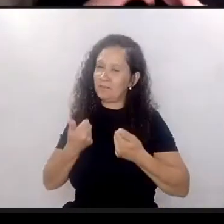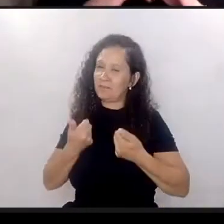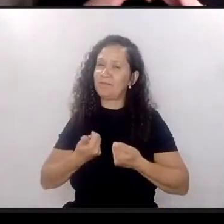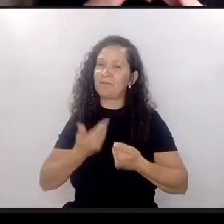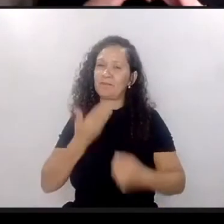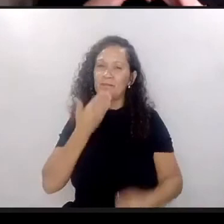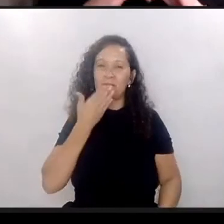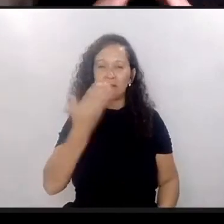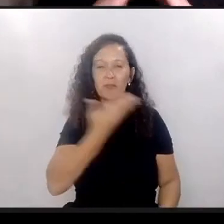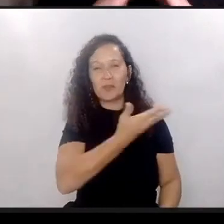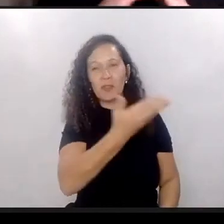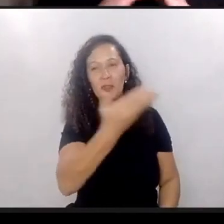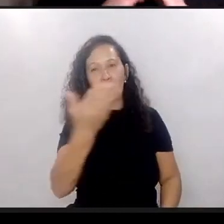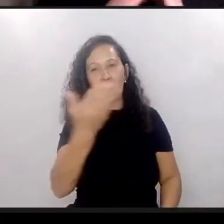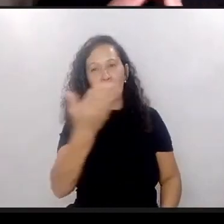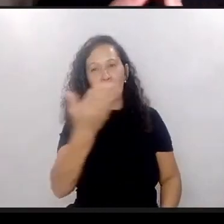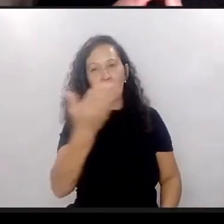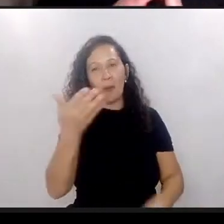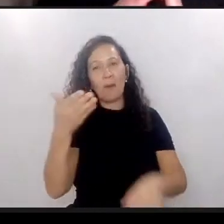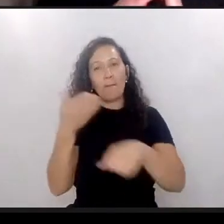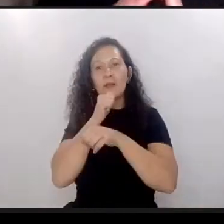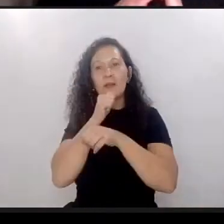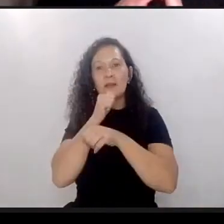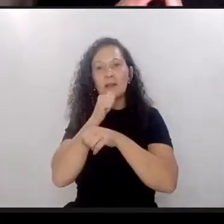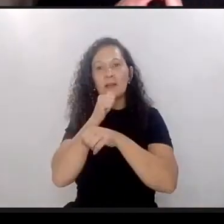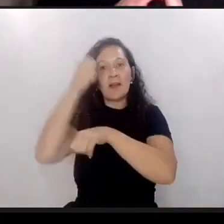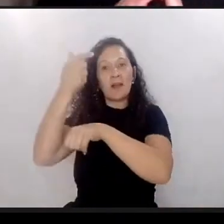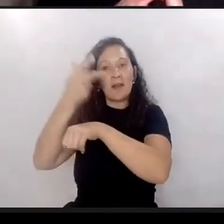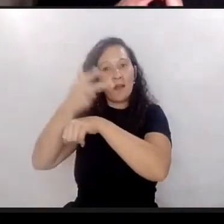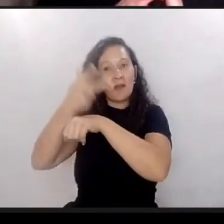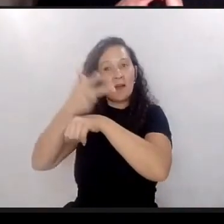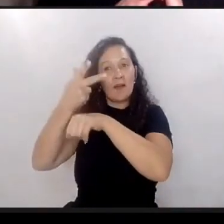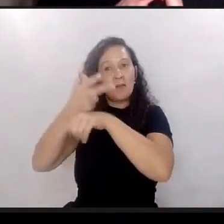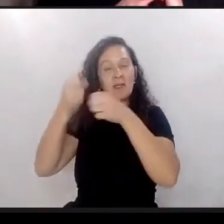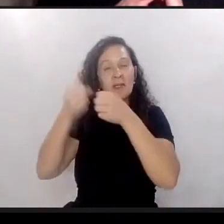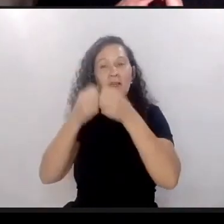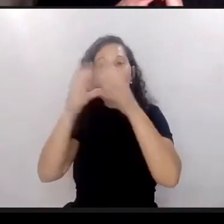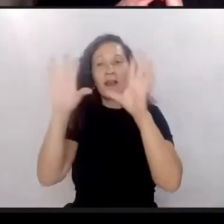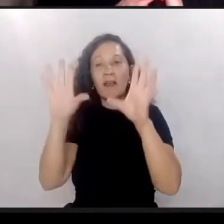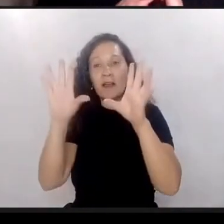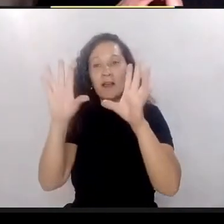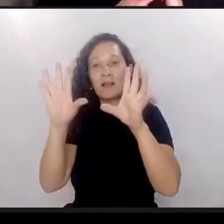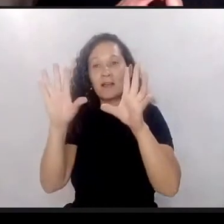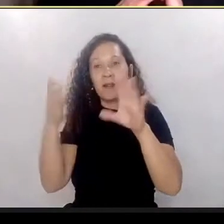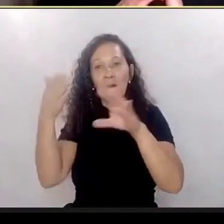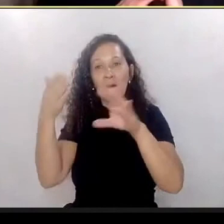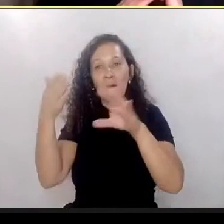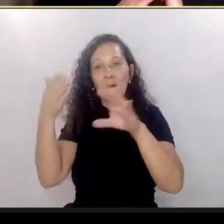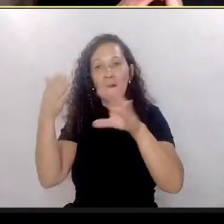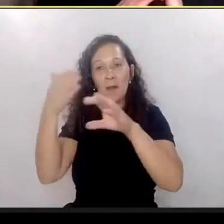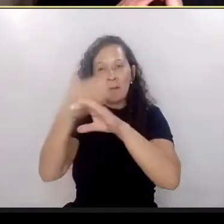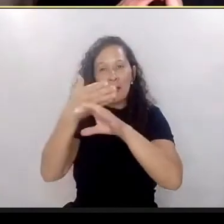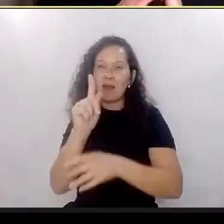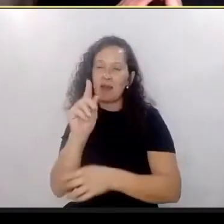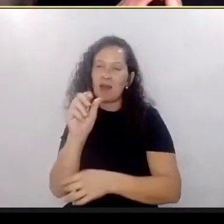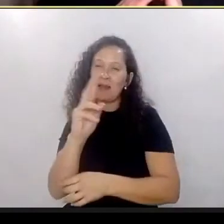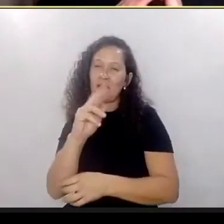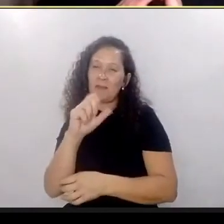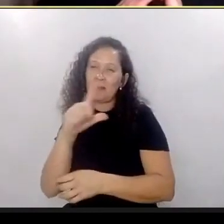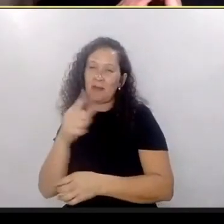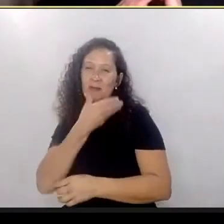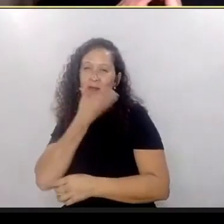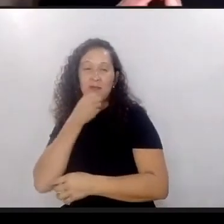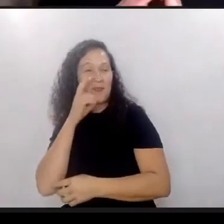aqui ainda que abram suas câmeras. Vocês vão ser teletransportados para cá para que o Gabriel veja a cara de todos vocês, uma forma